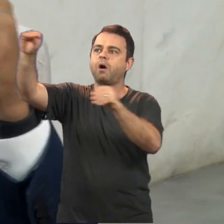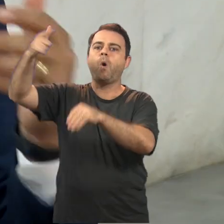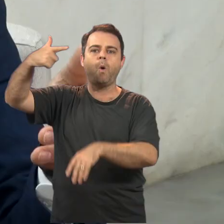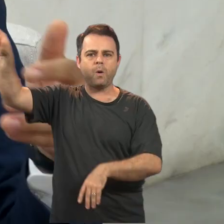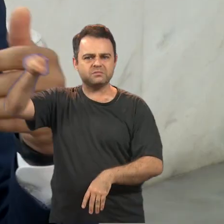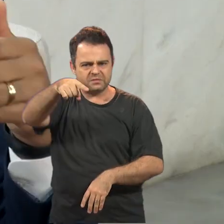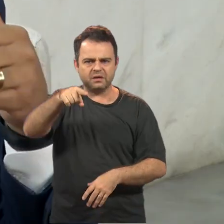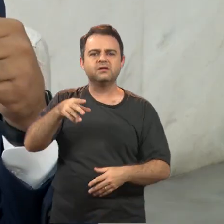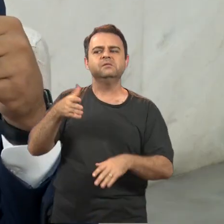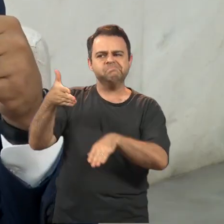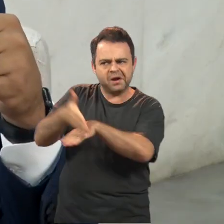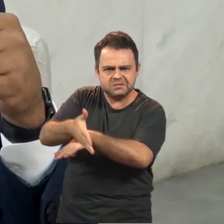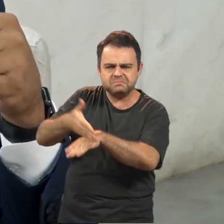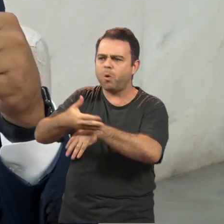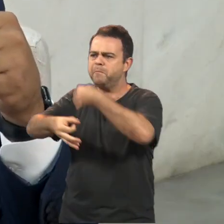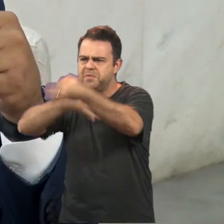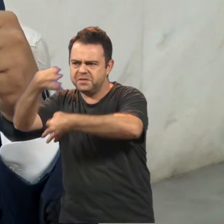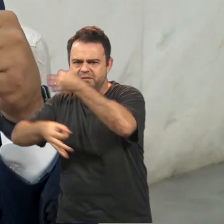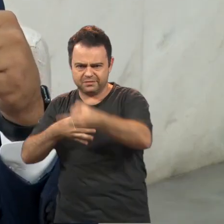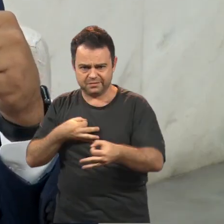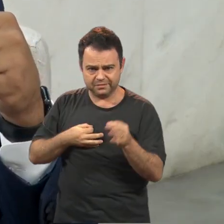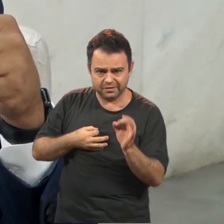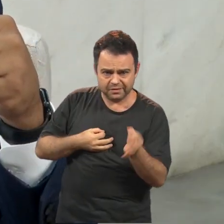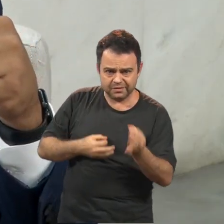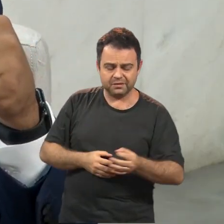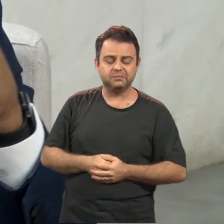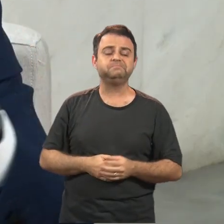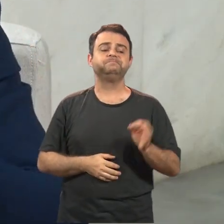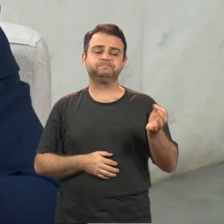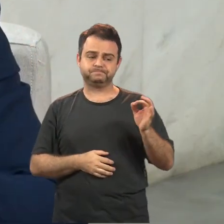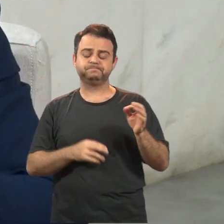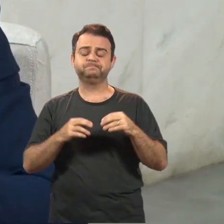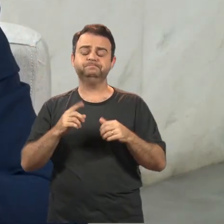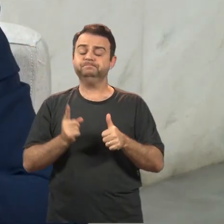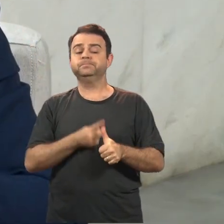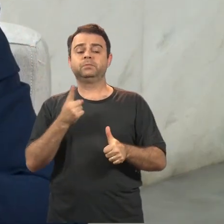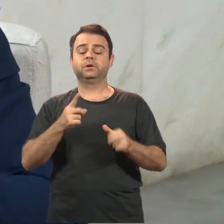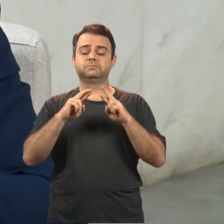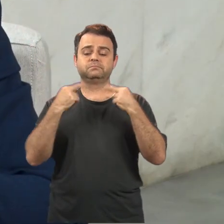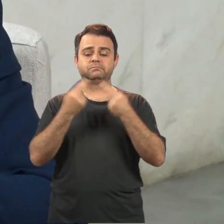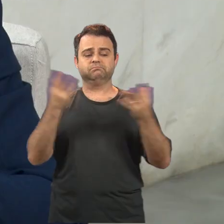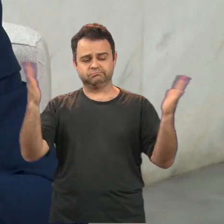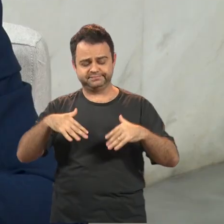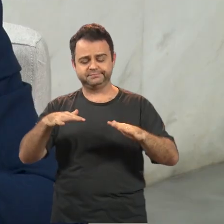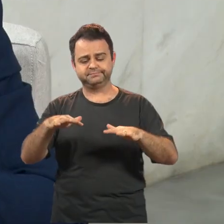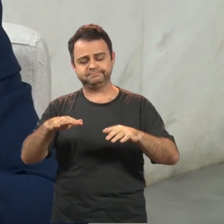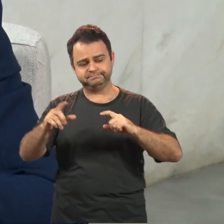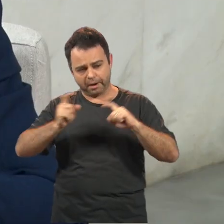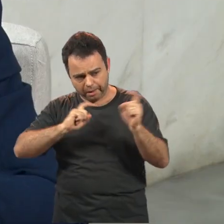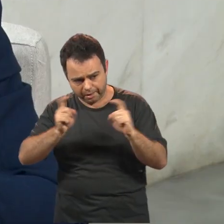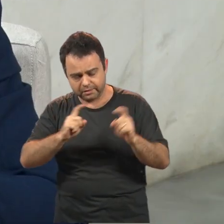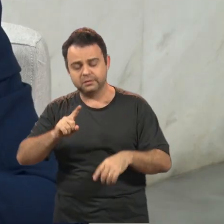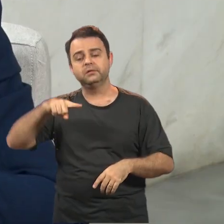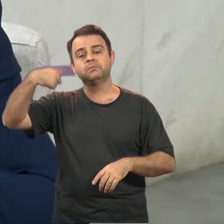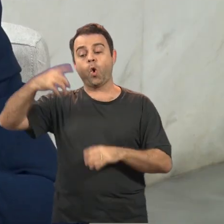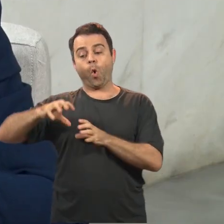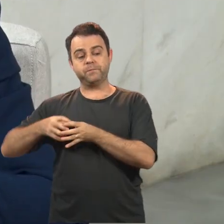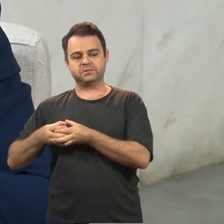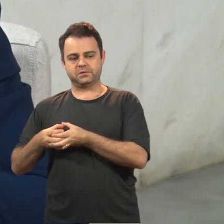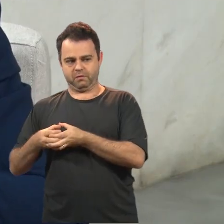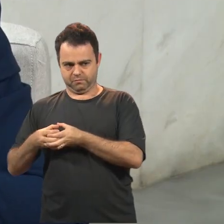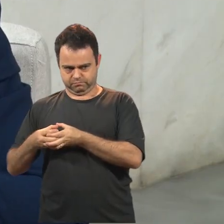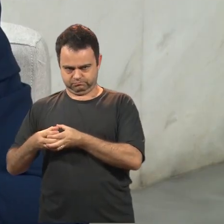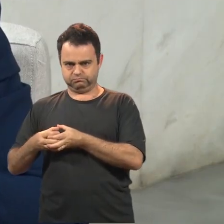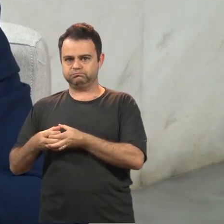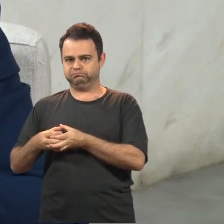primeiro a audiência pública, depois tivemos a reunião da comissão da Frente Parlamentar. Foi, de fato, um momento